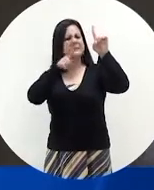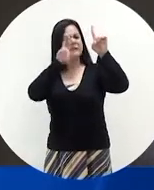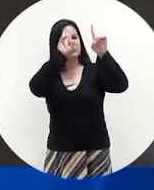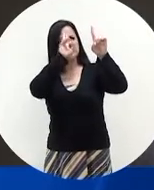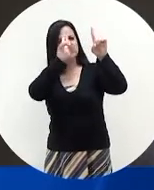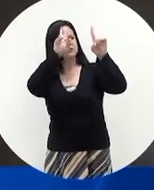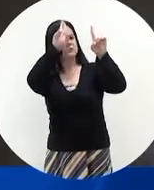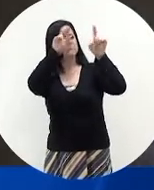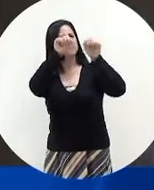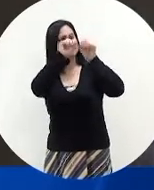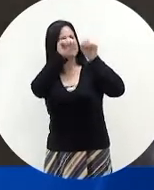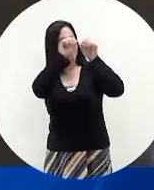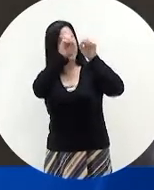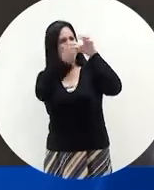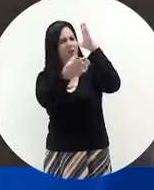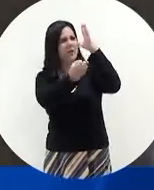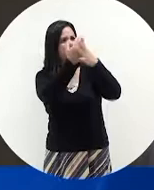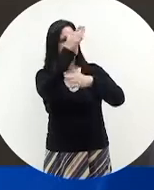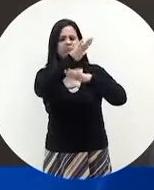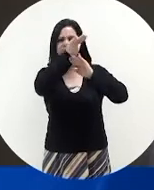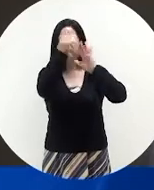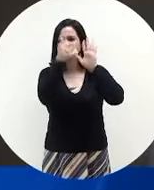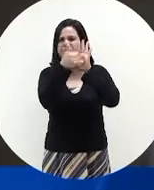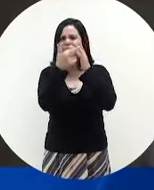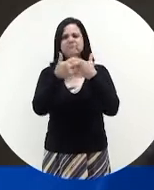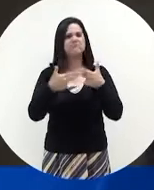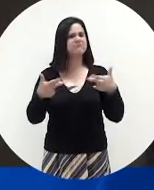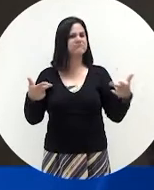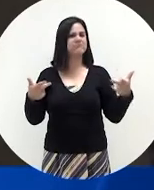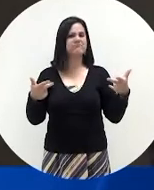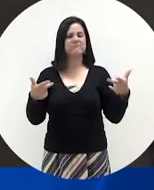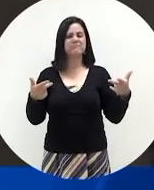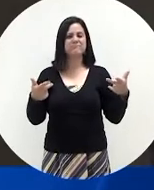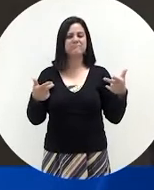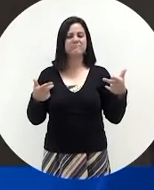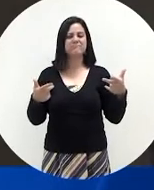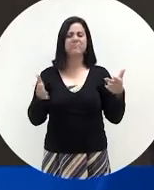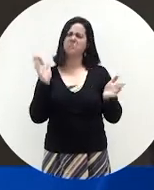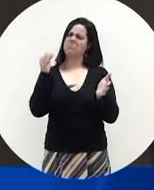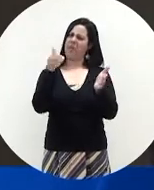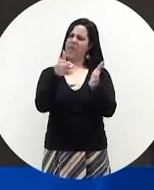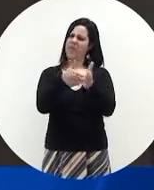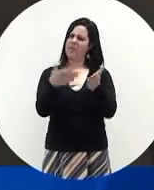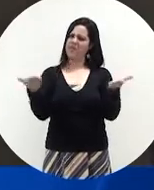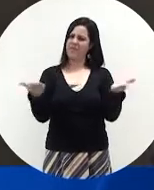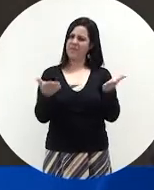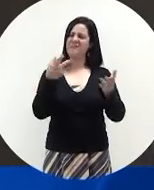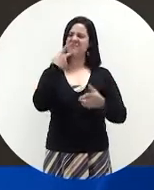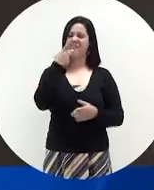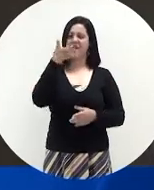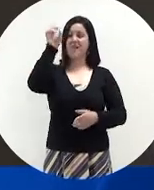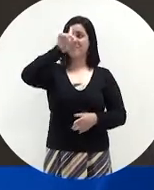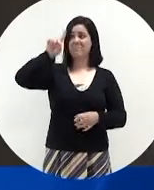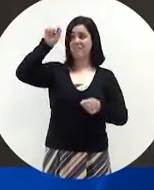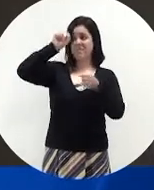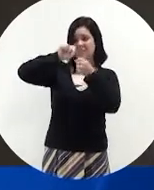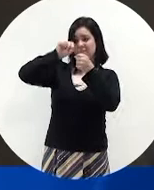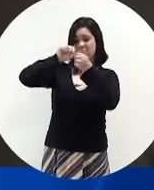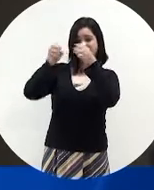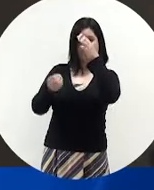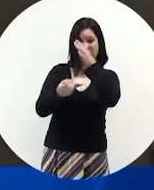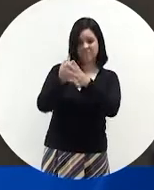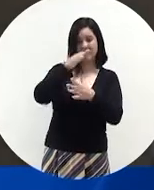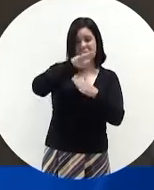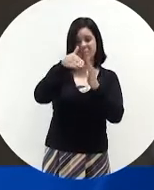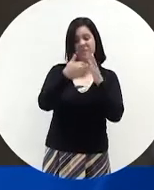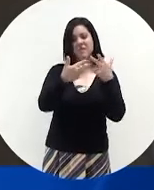alma humana, uma lógica dentro da Bíblia, que é a ideia de que